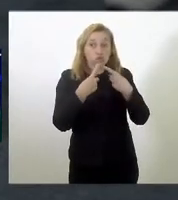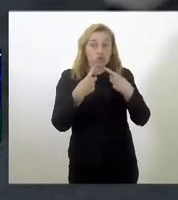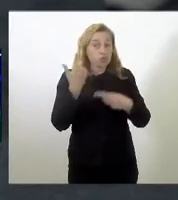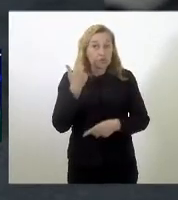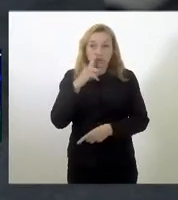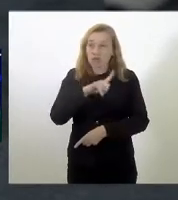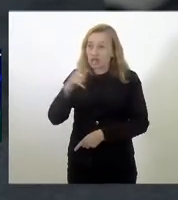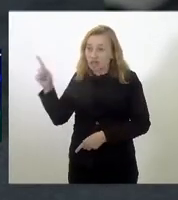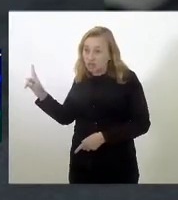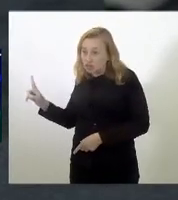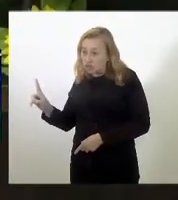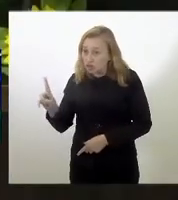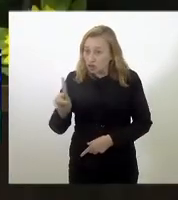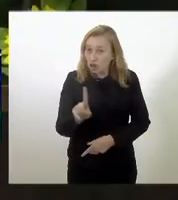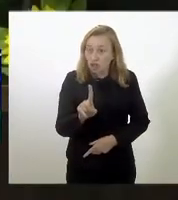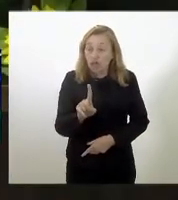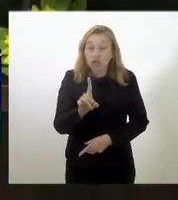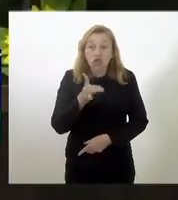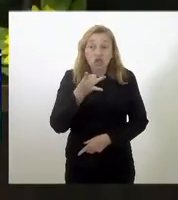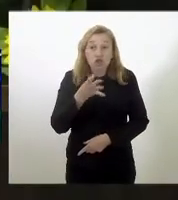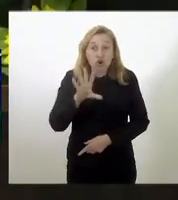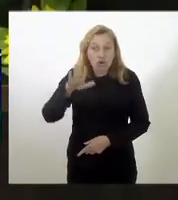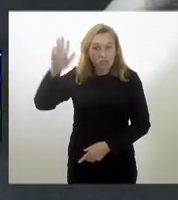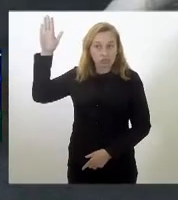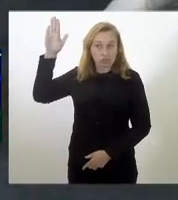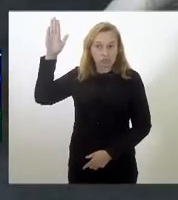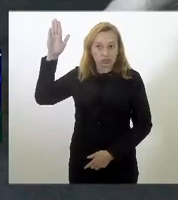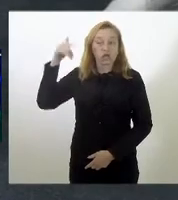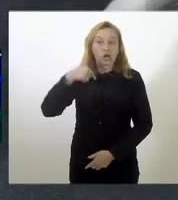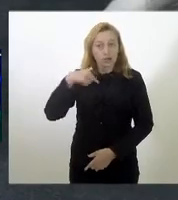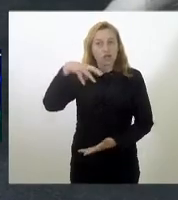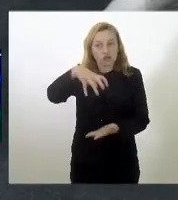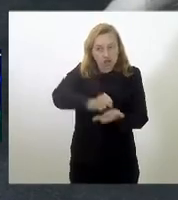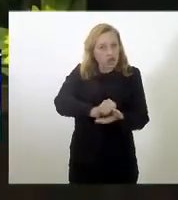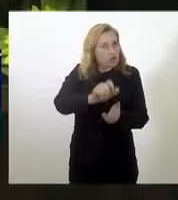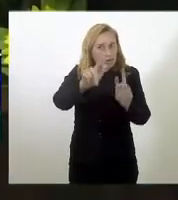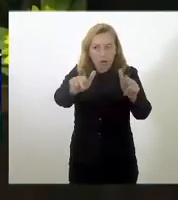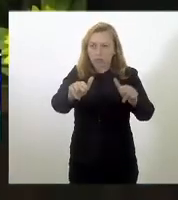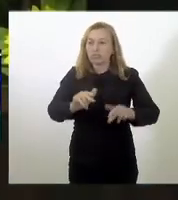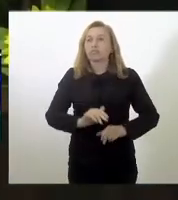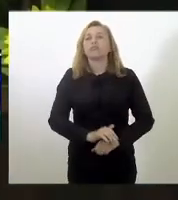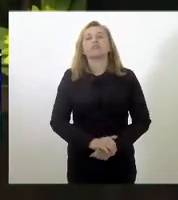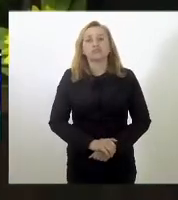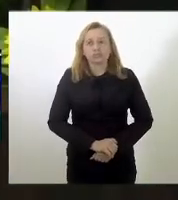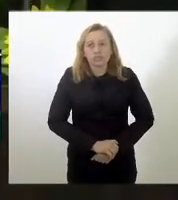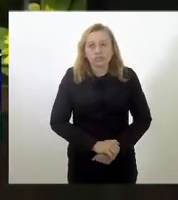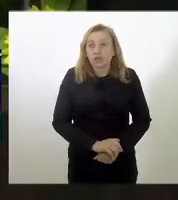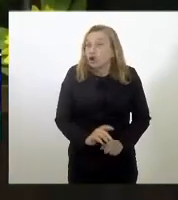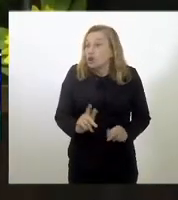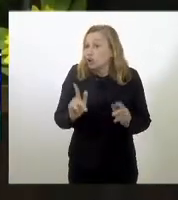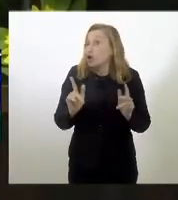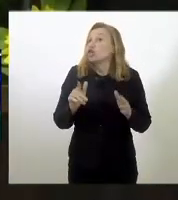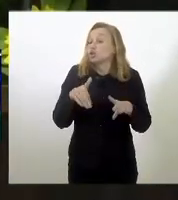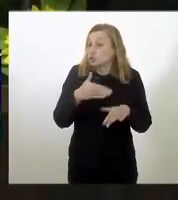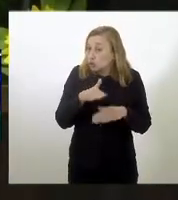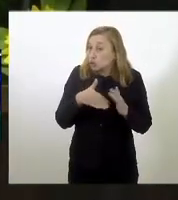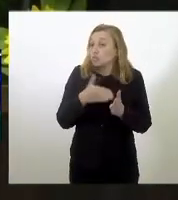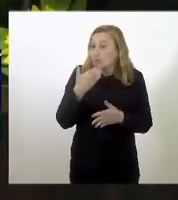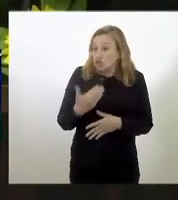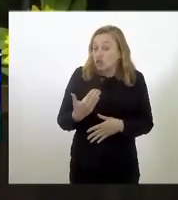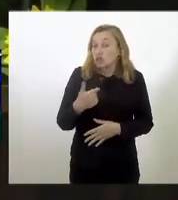aqui para discutir. Não, era só falar, levantar a mão para discutir. O senhor vai registrar. Da mesma forma lá. Todo mundo pedia discutir, todo